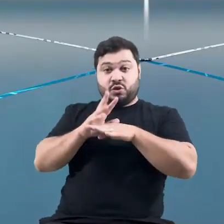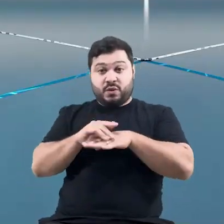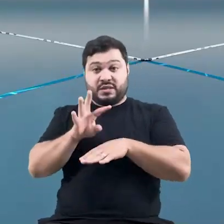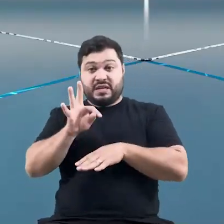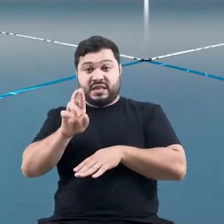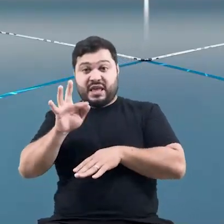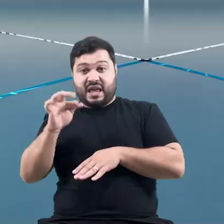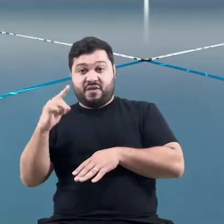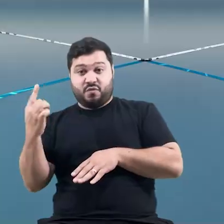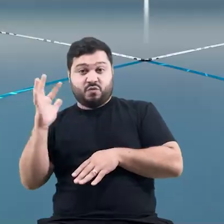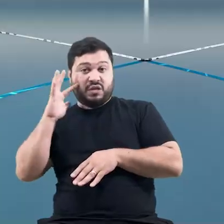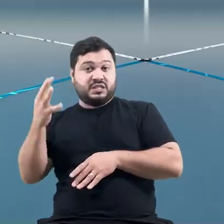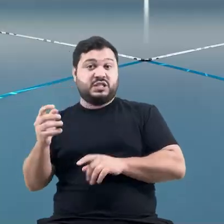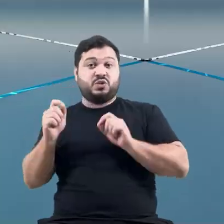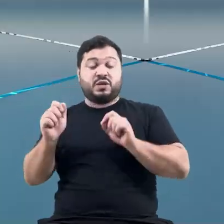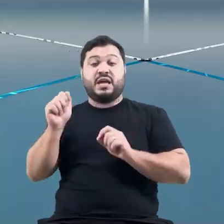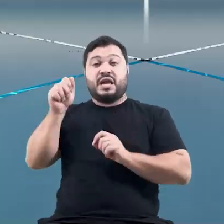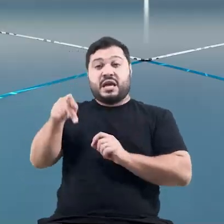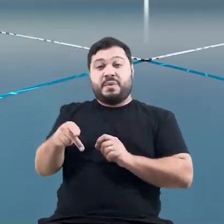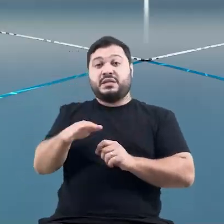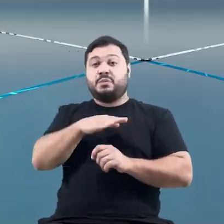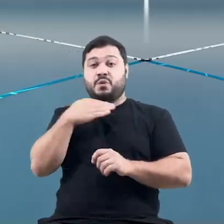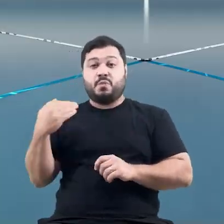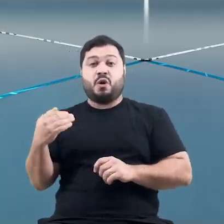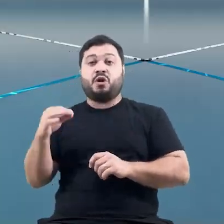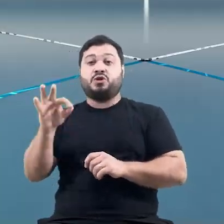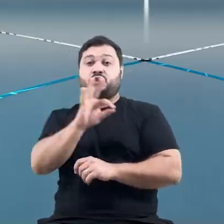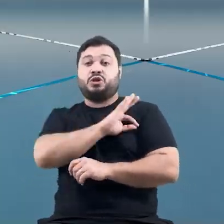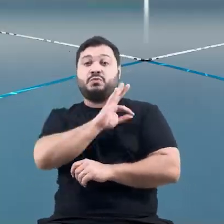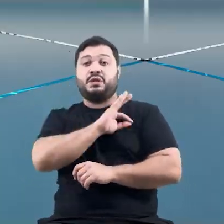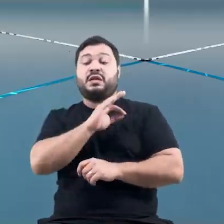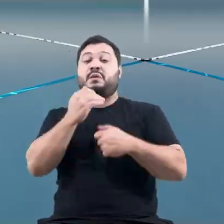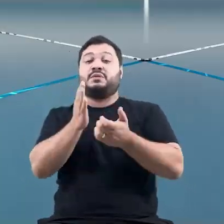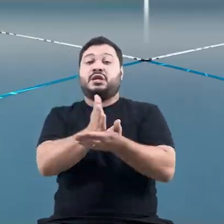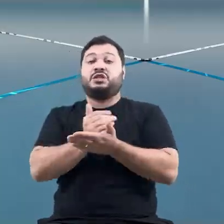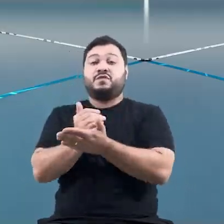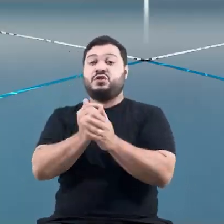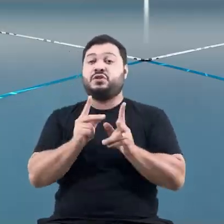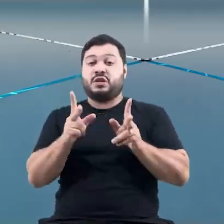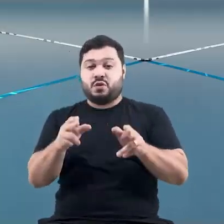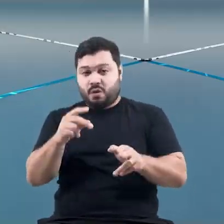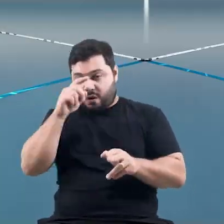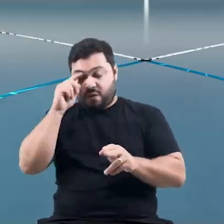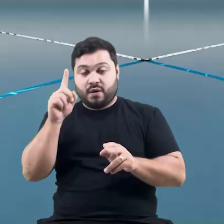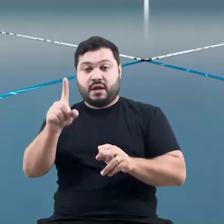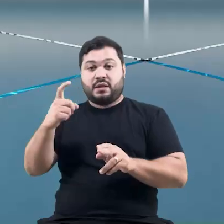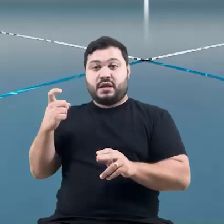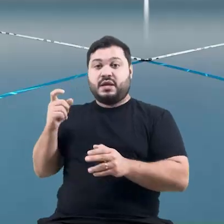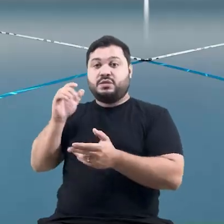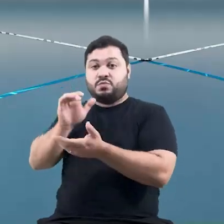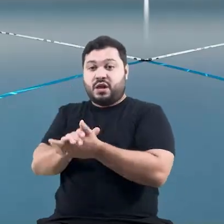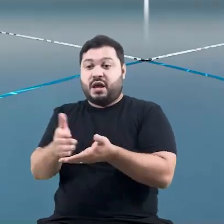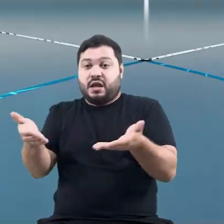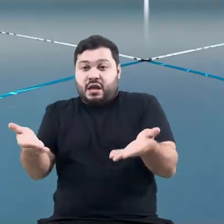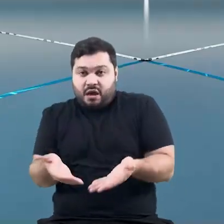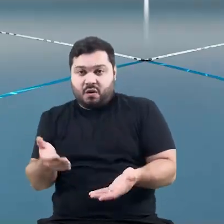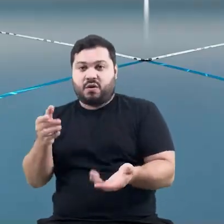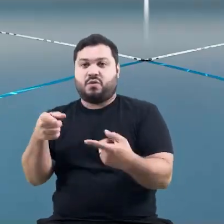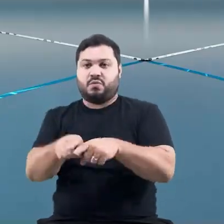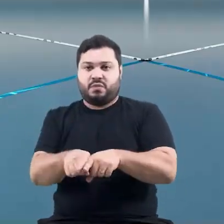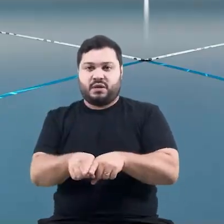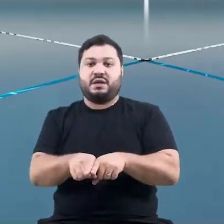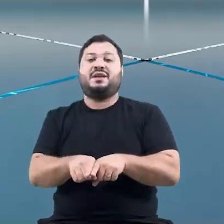auxílio-doença e TRF1 decide que pensão por morte de militar deve ser dividida em partes iguais entre ex-mulher e